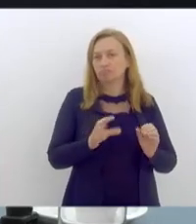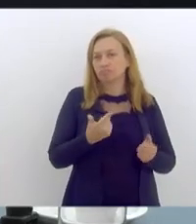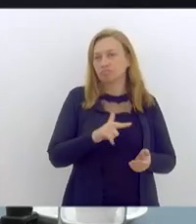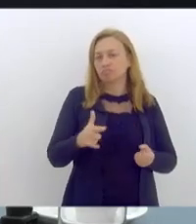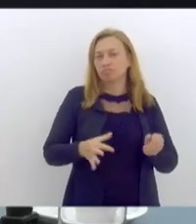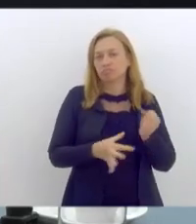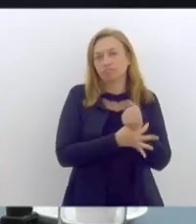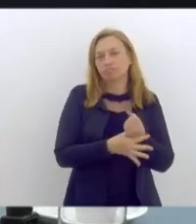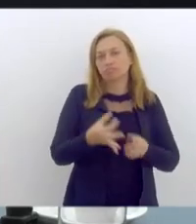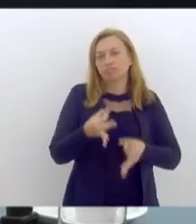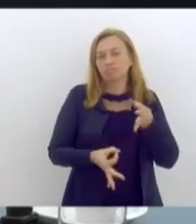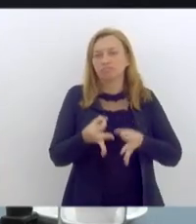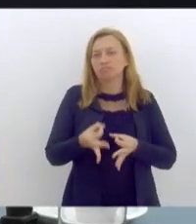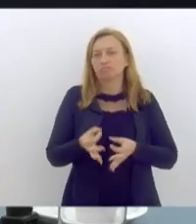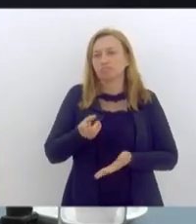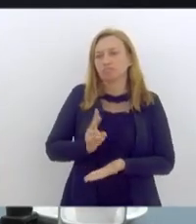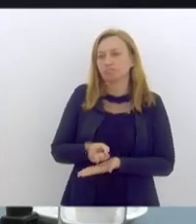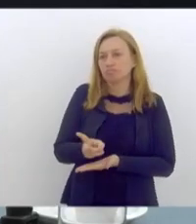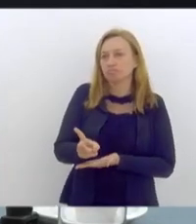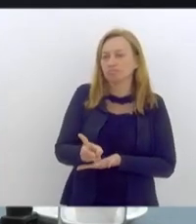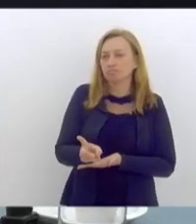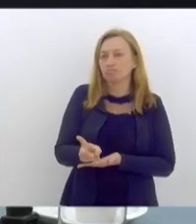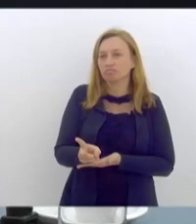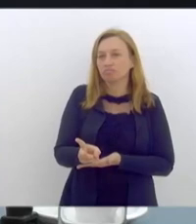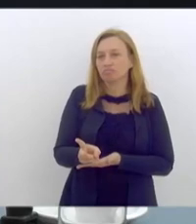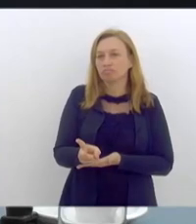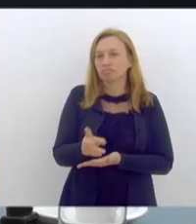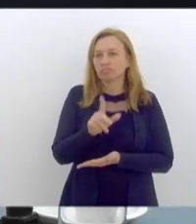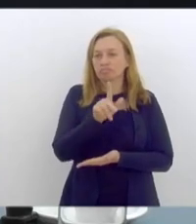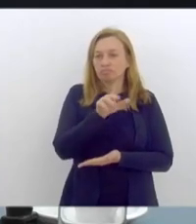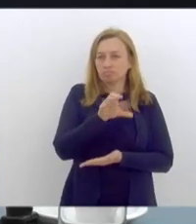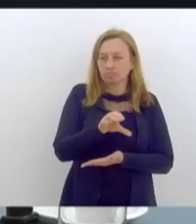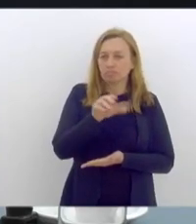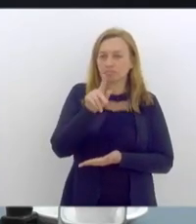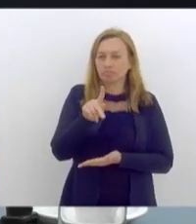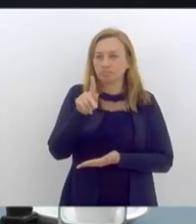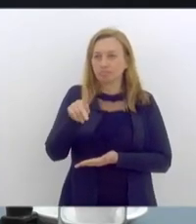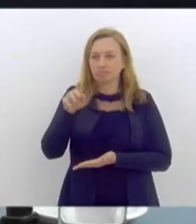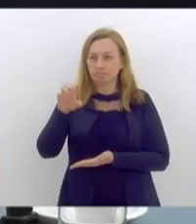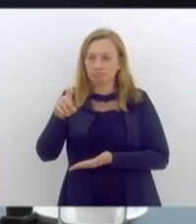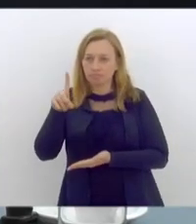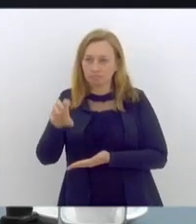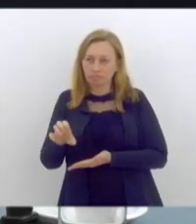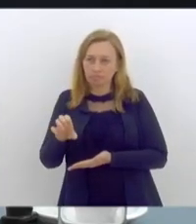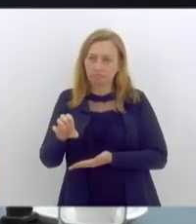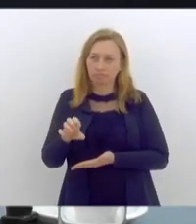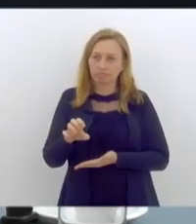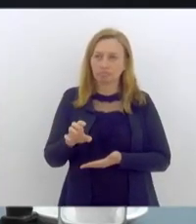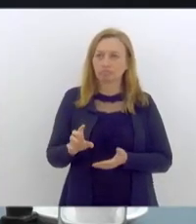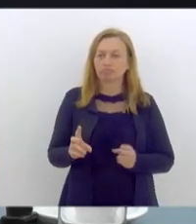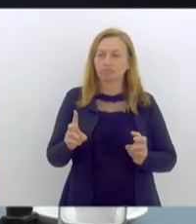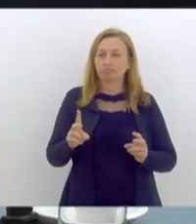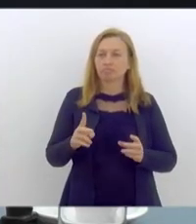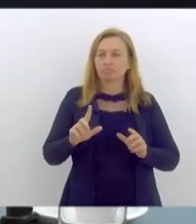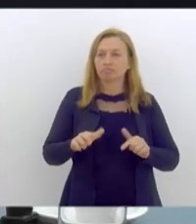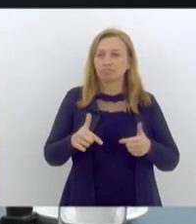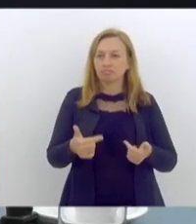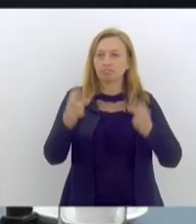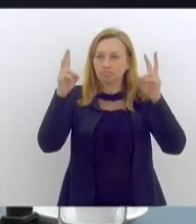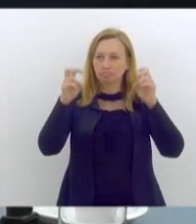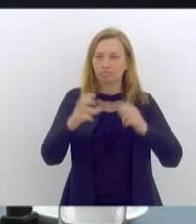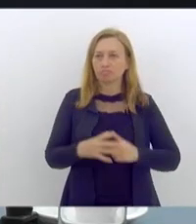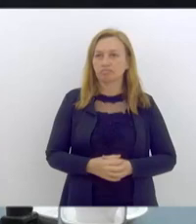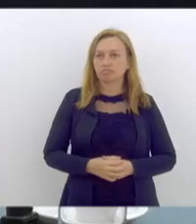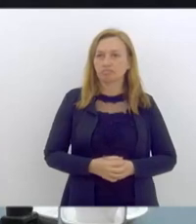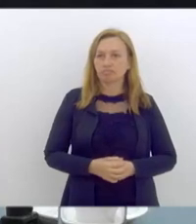né E manteríamos então a cppda como órgão fórum para o tema eu